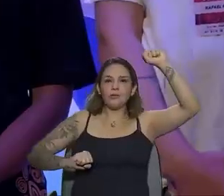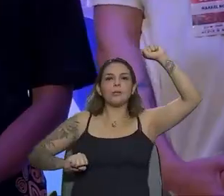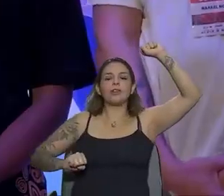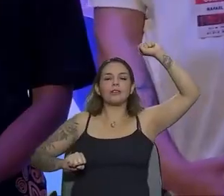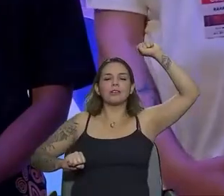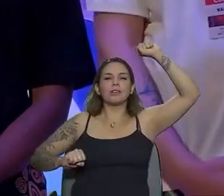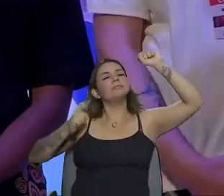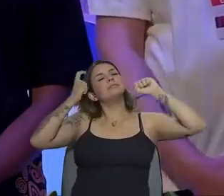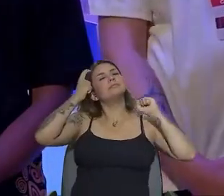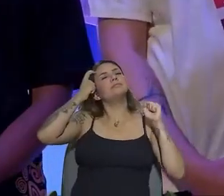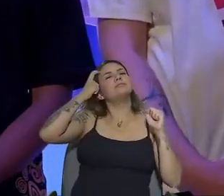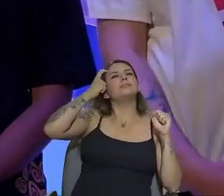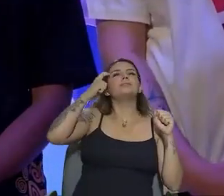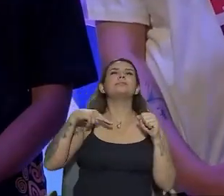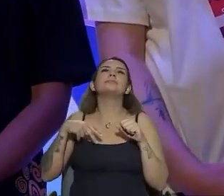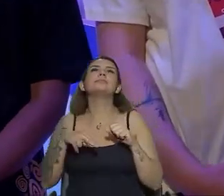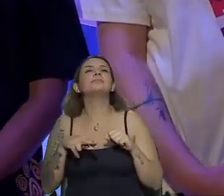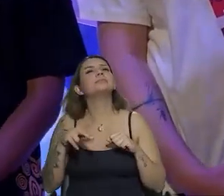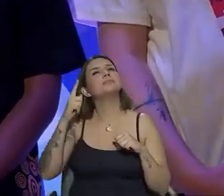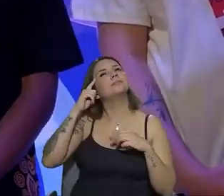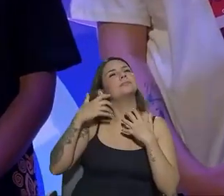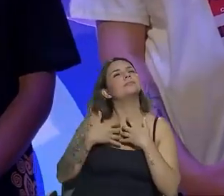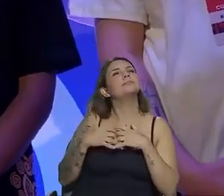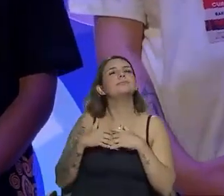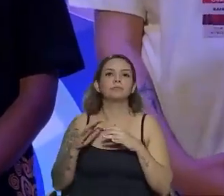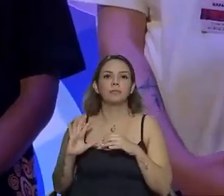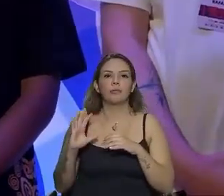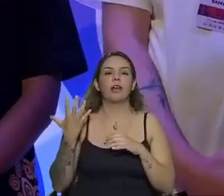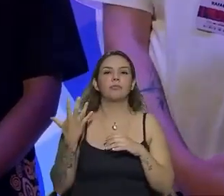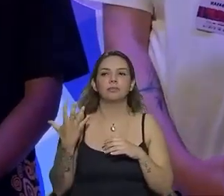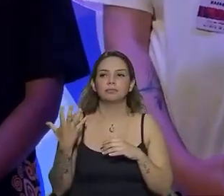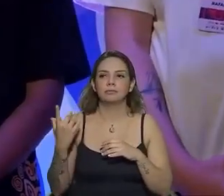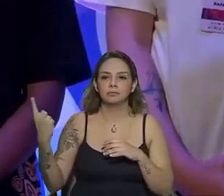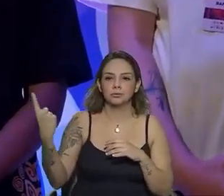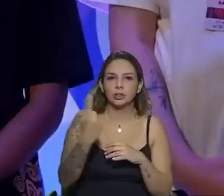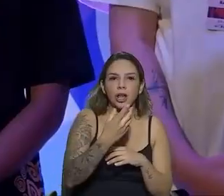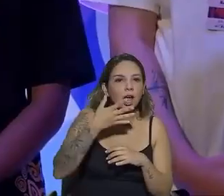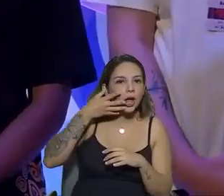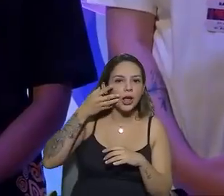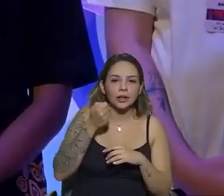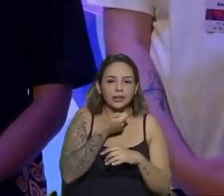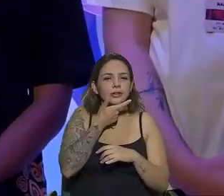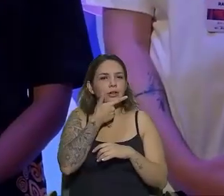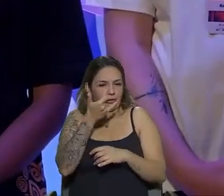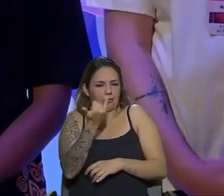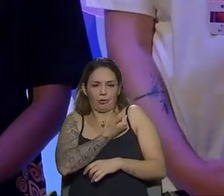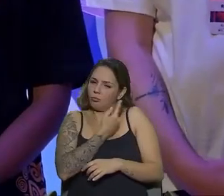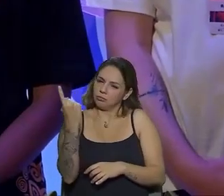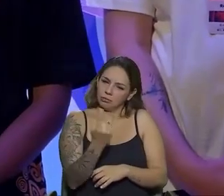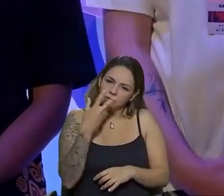super-heróis, pensava Alice enquanto caminhava. De repente, apareceu um gato sorridente e